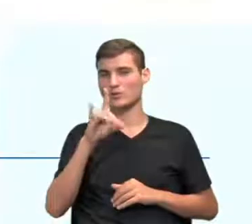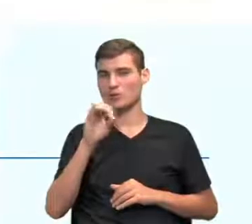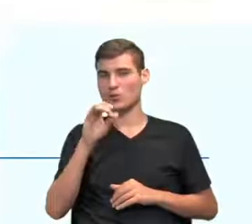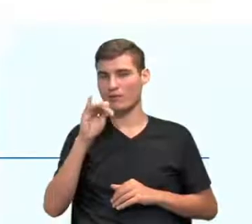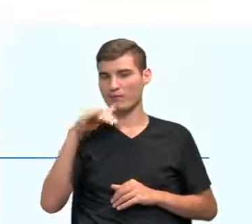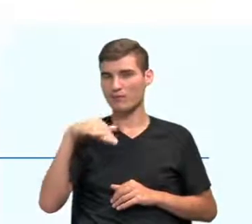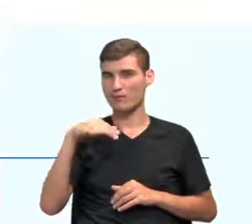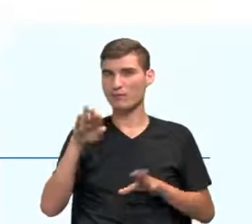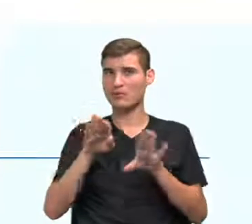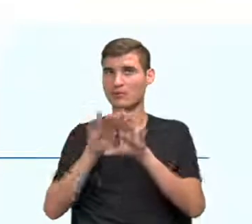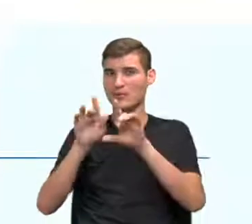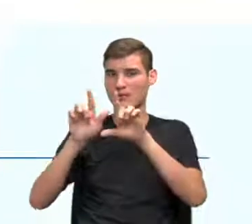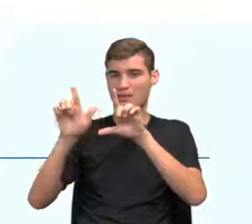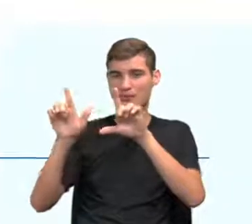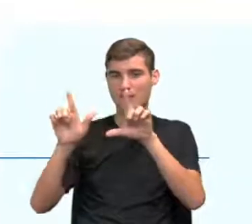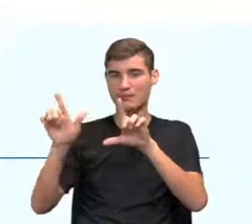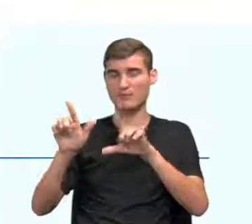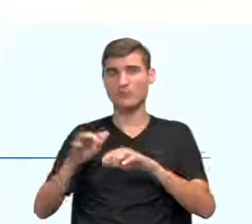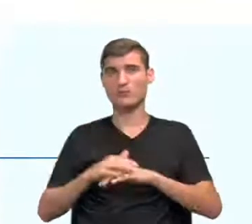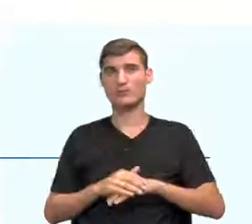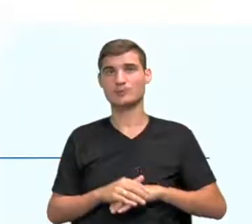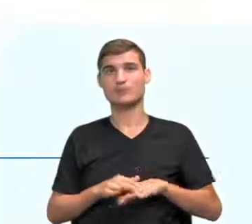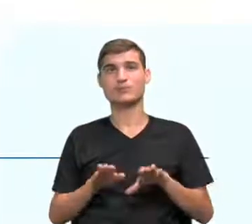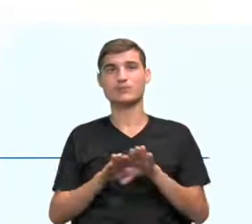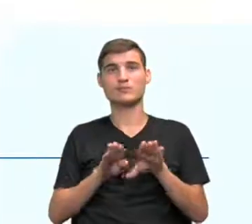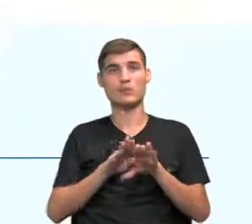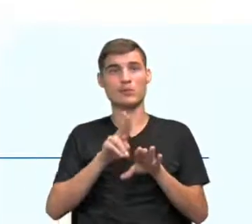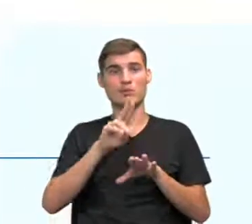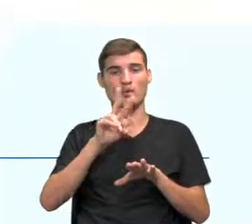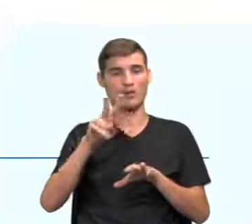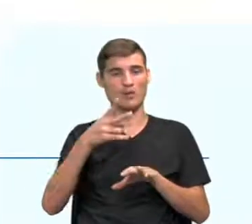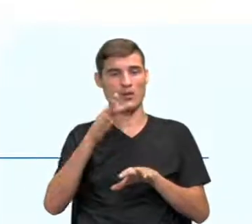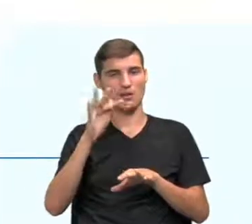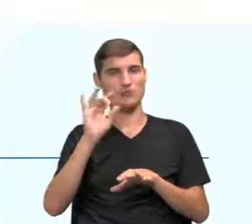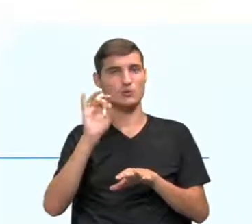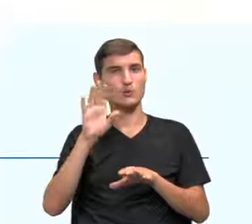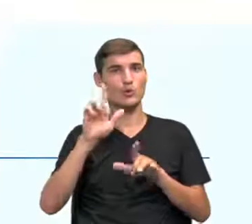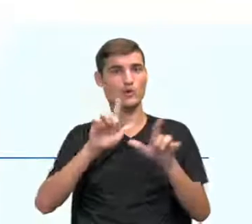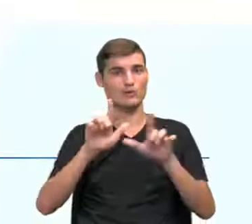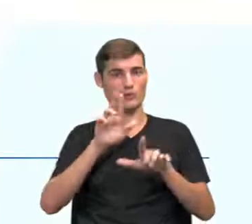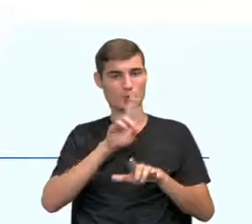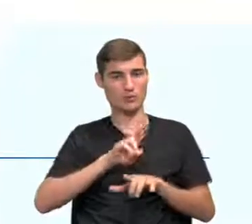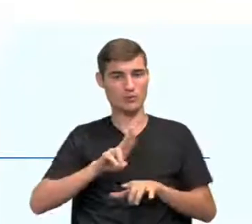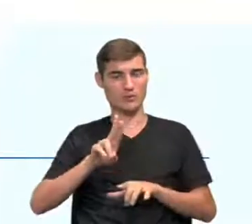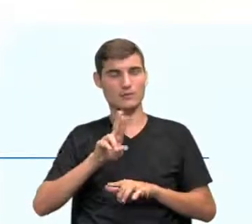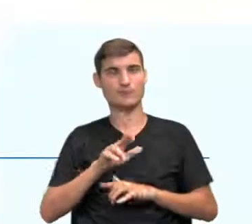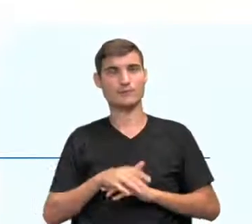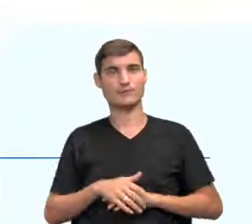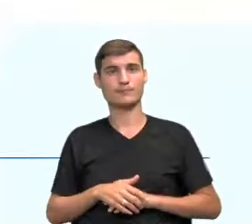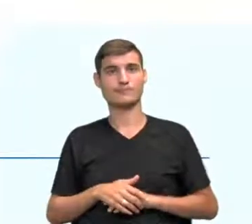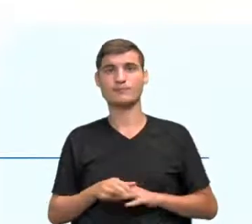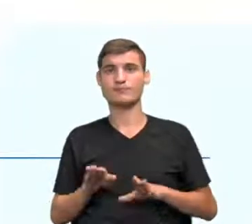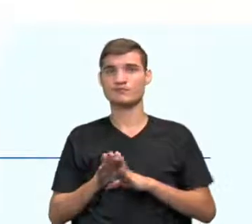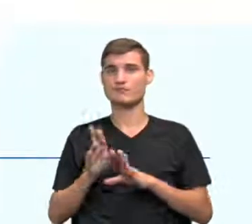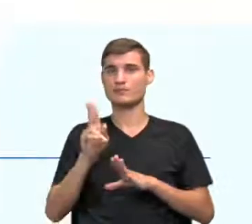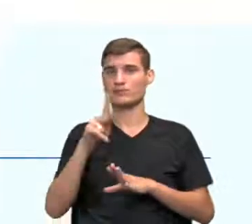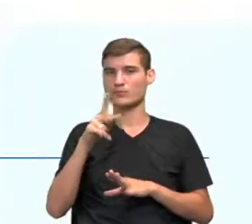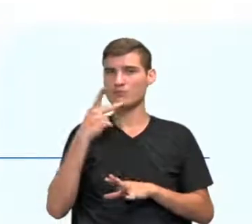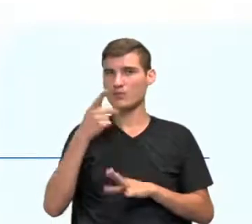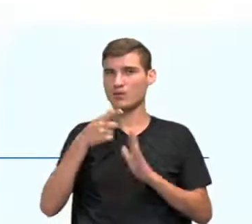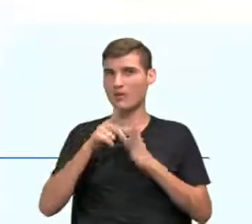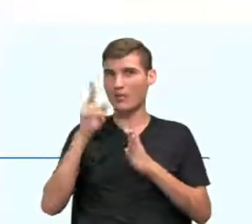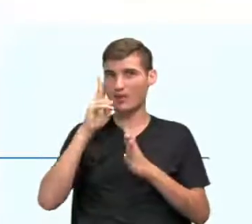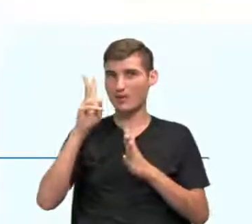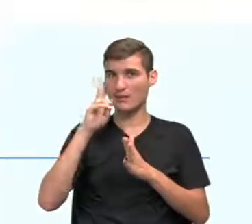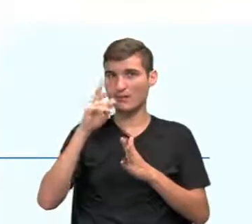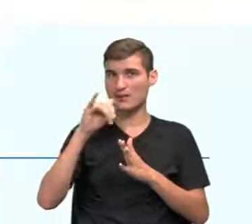TV. Tem a faixa UHF, utilizada só para TV. Aqui eu falei de satélite, então,